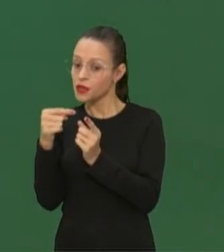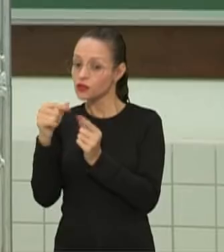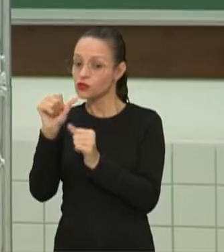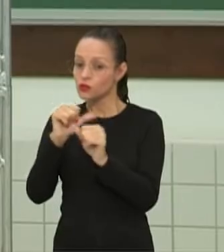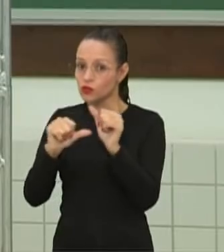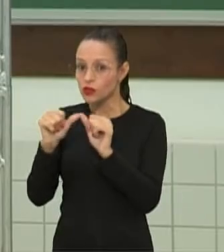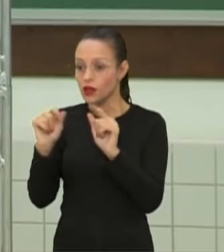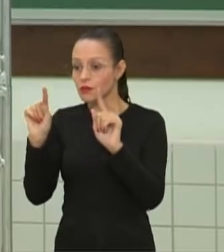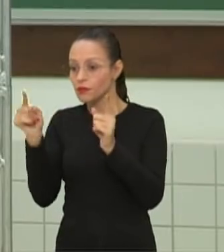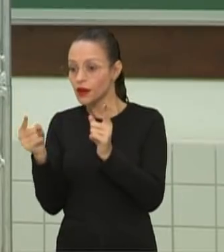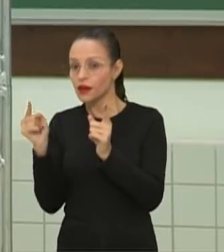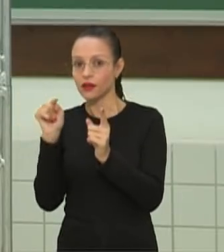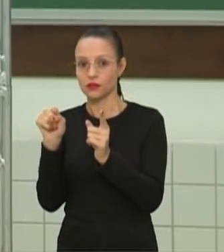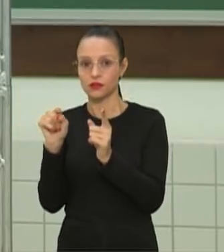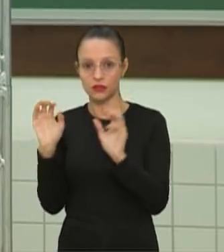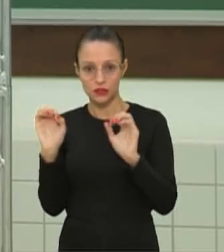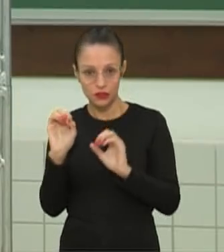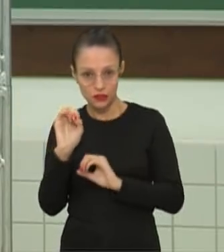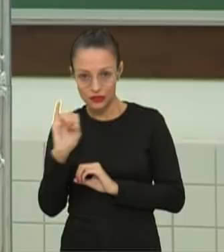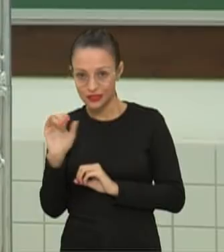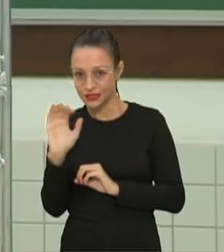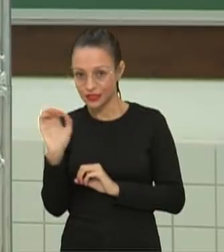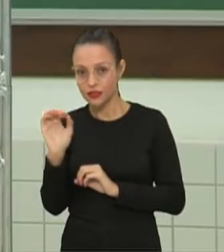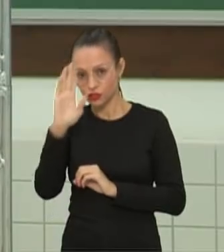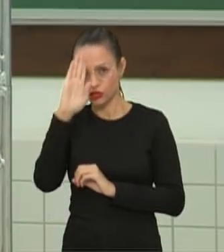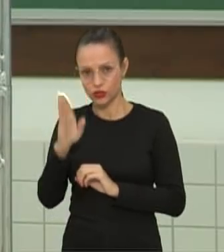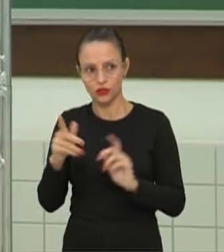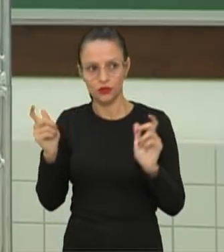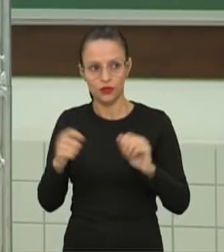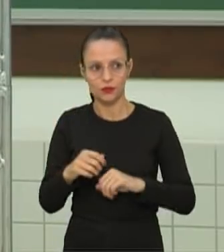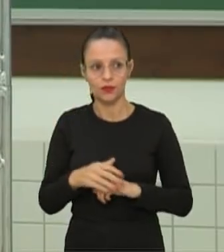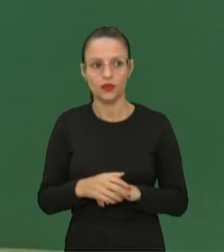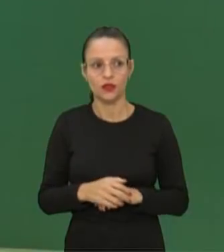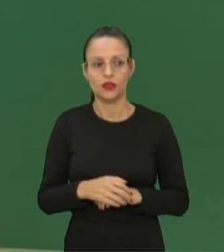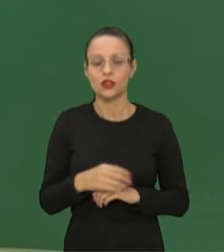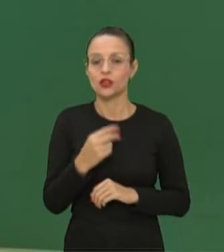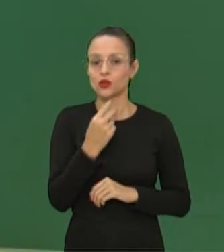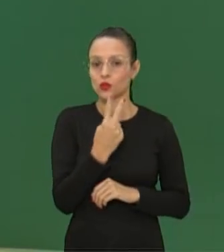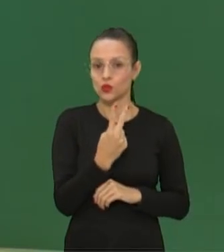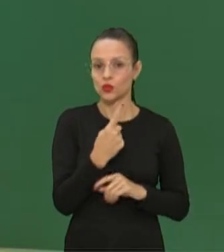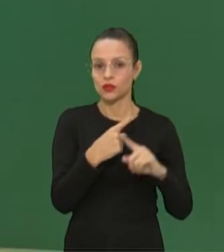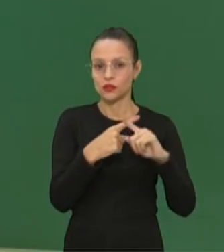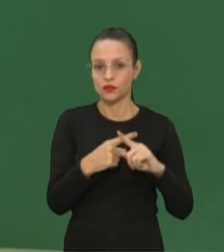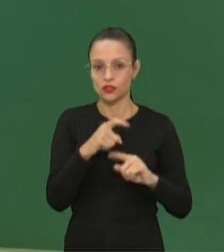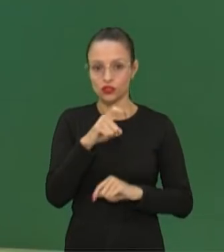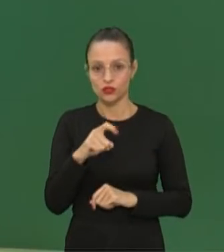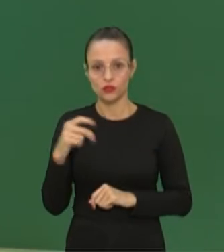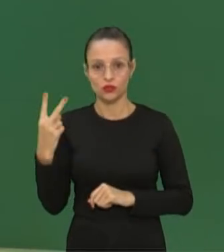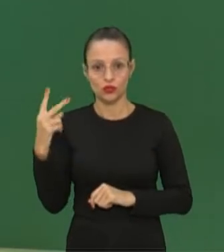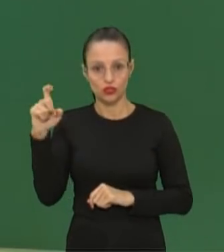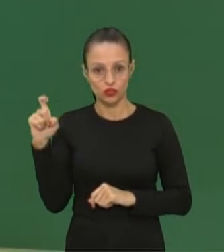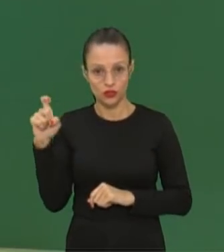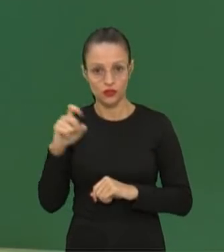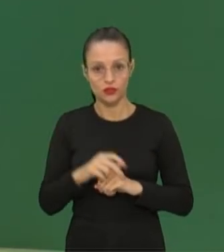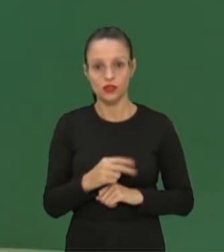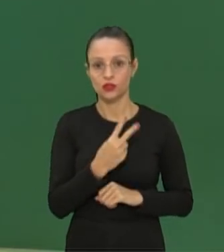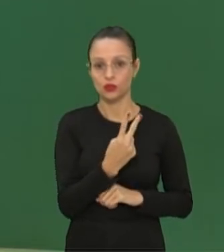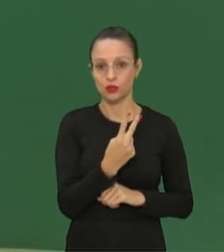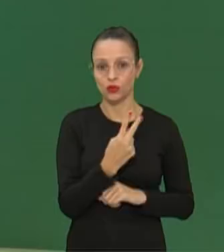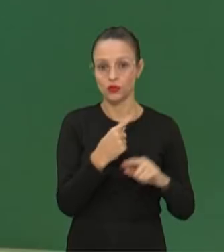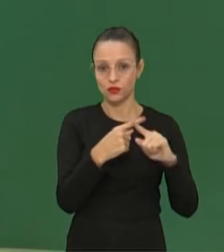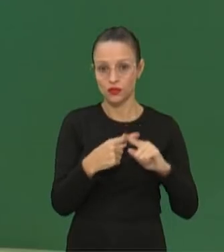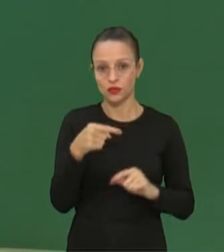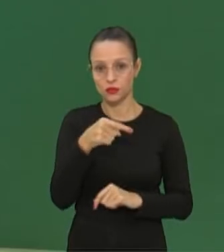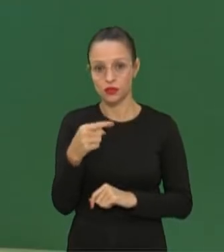de todo o parênteses. Se não tiver, faz direto. 2 vezes x, 2x. 2 vezes